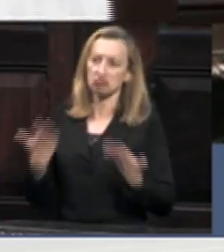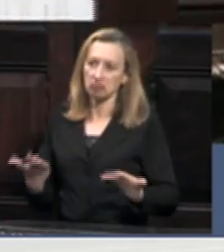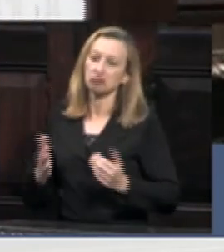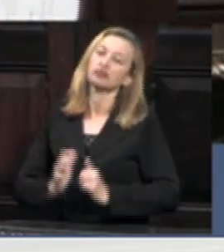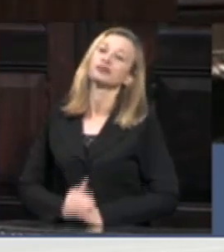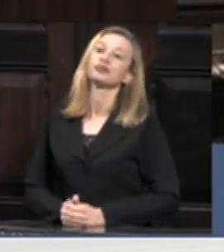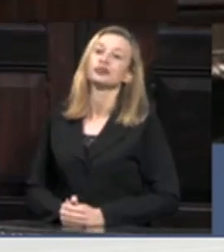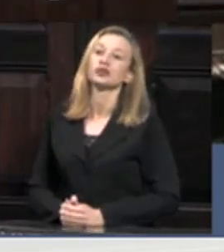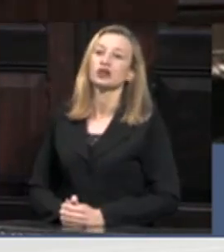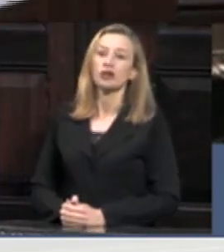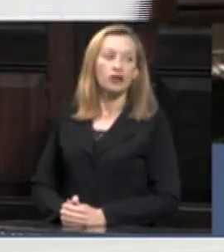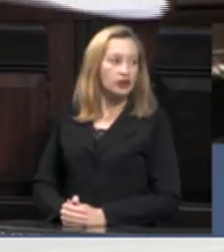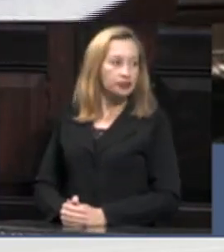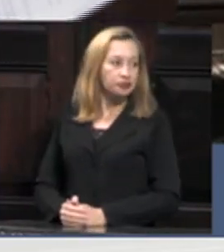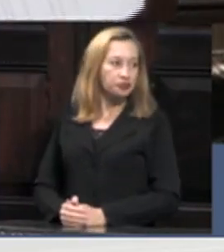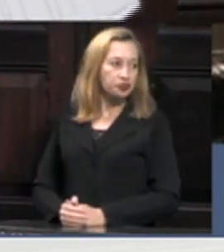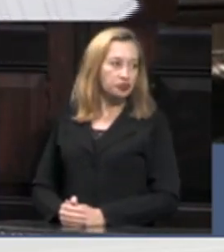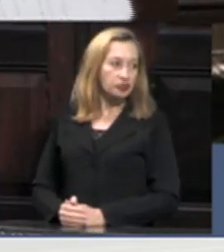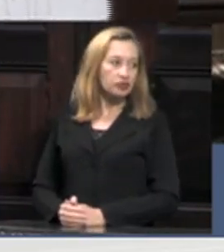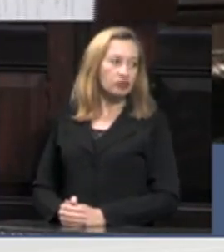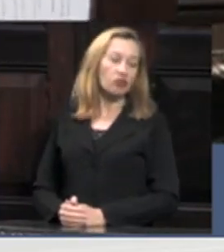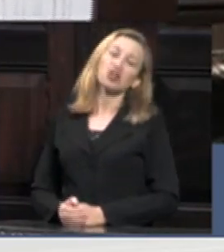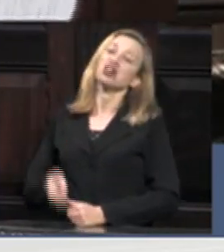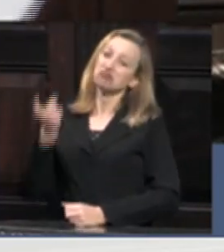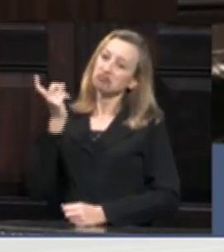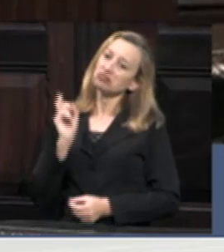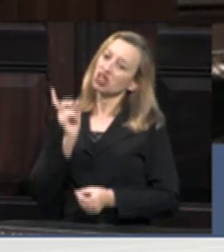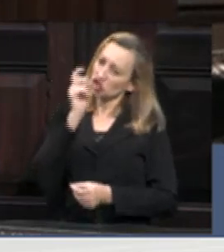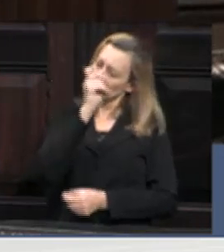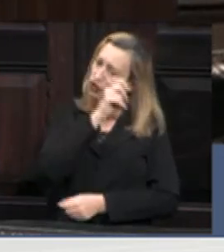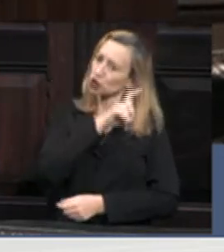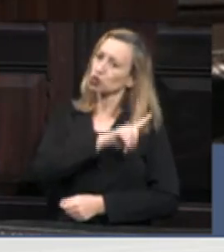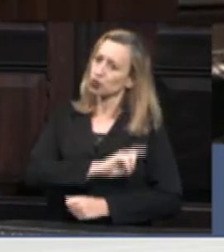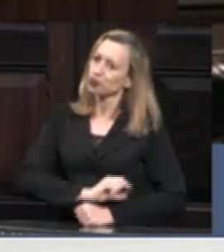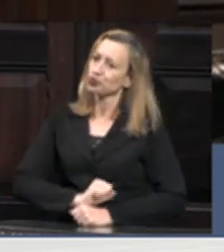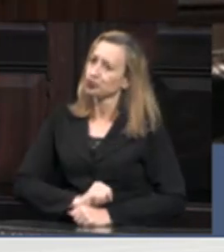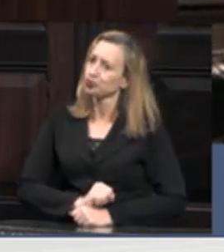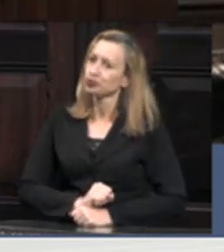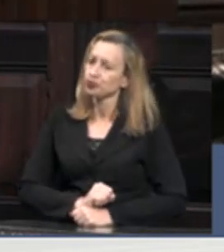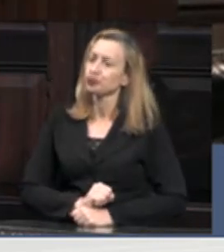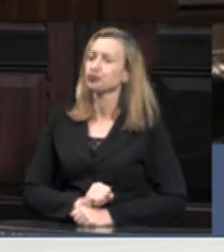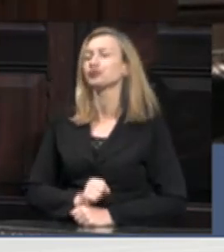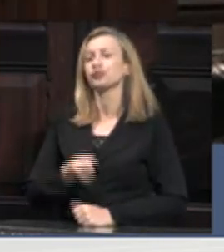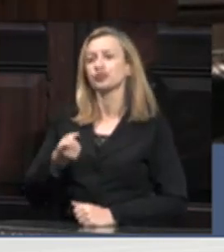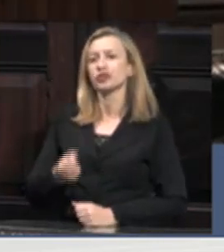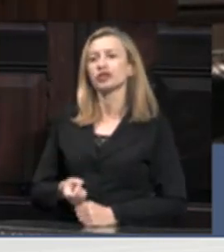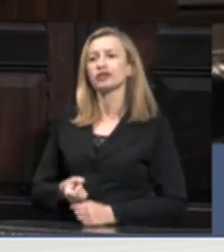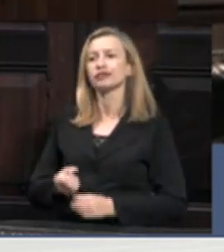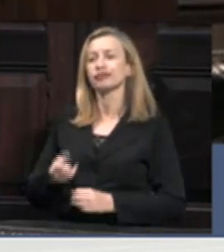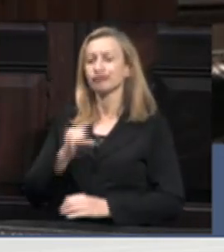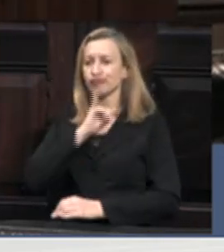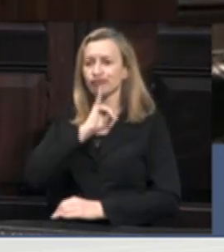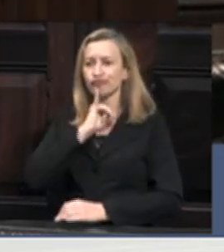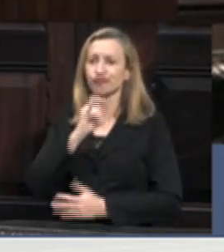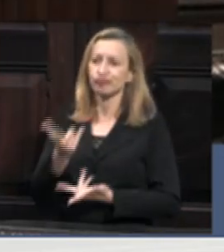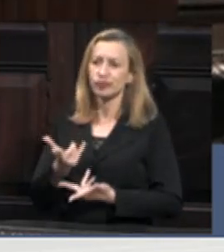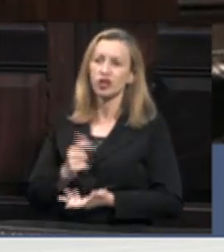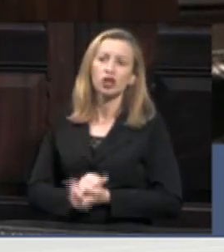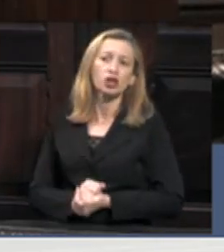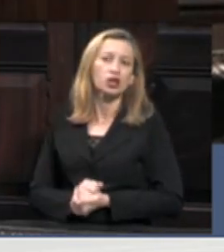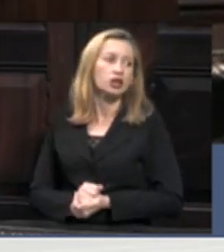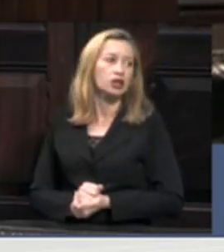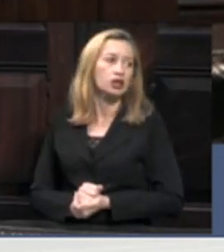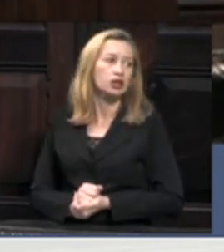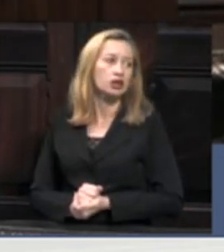daí. Realmente é um negócio muito complicado e, infelizmente, nos deixa frustrado,